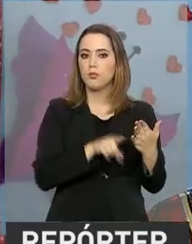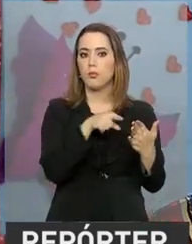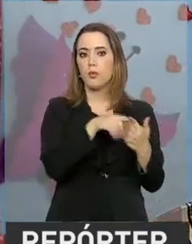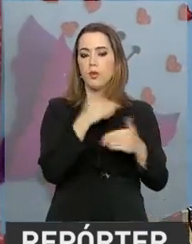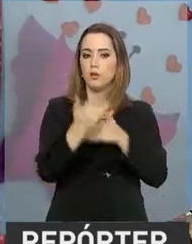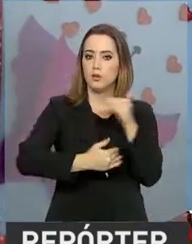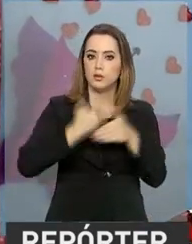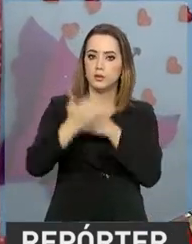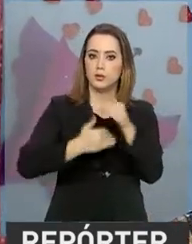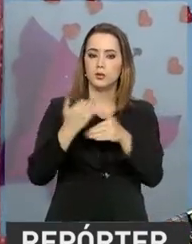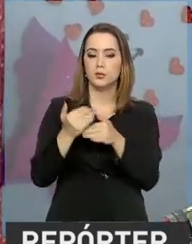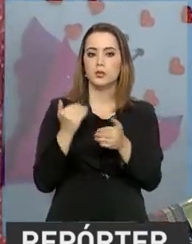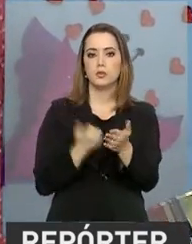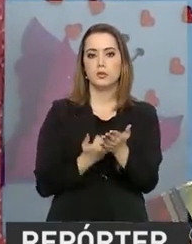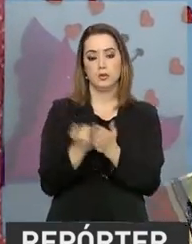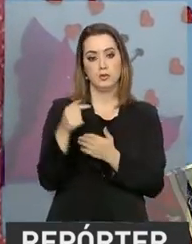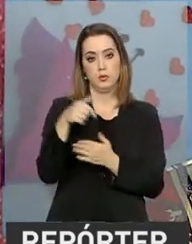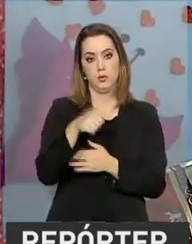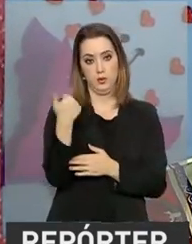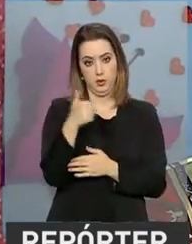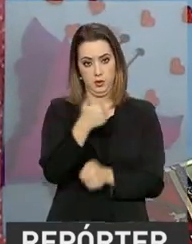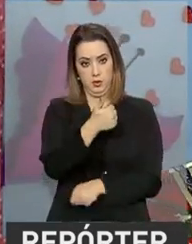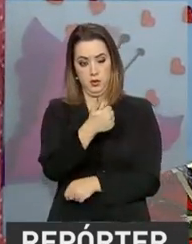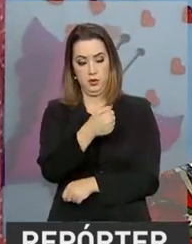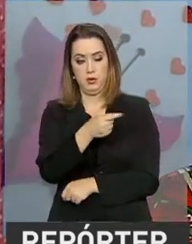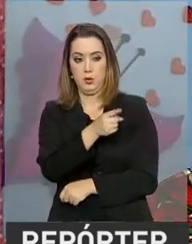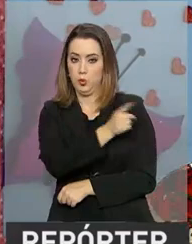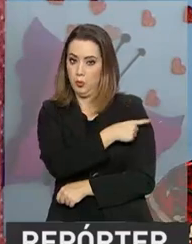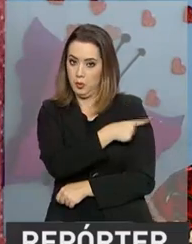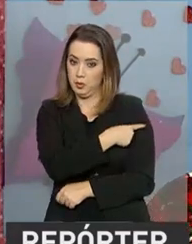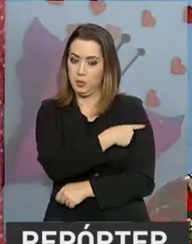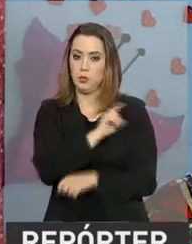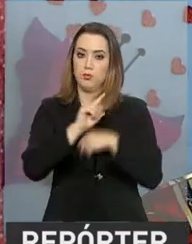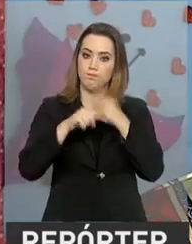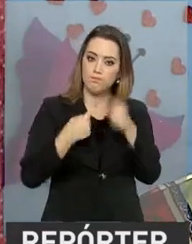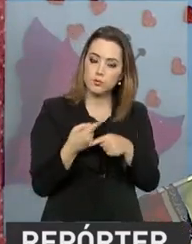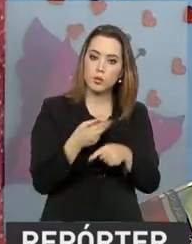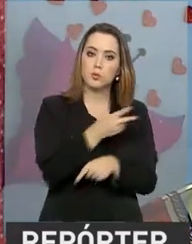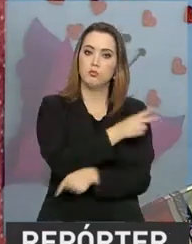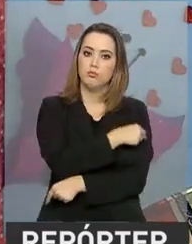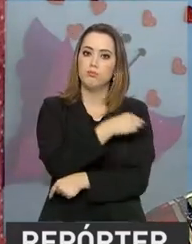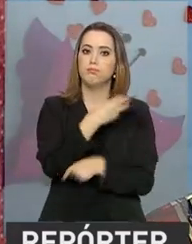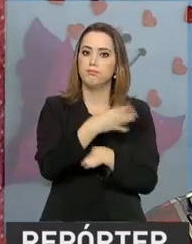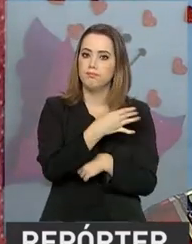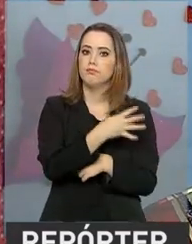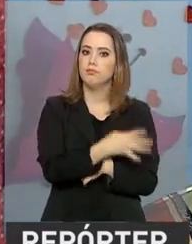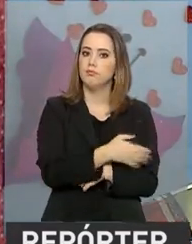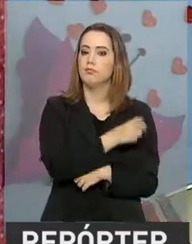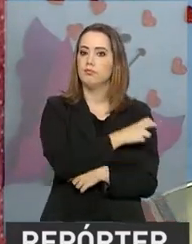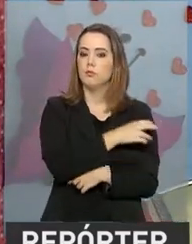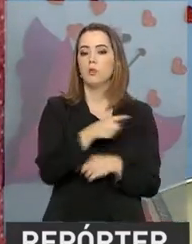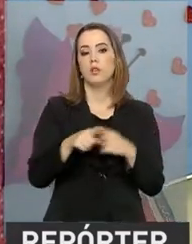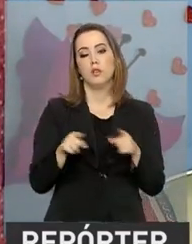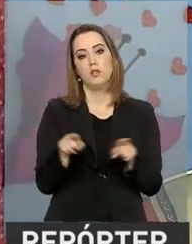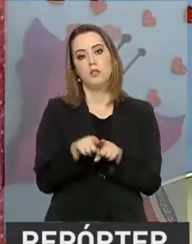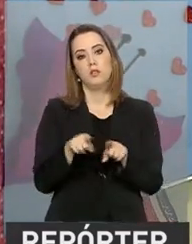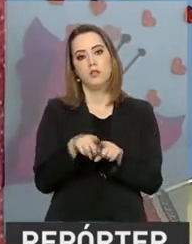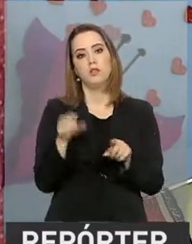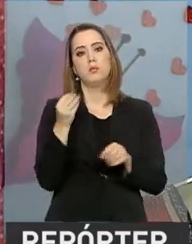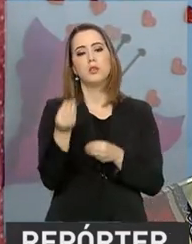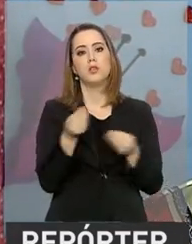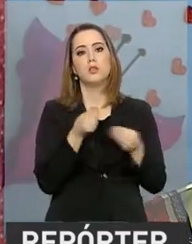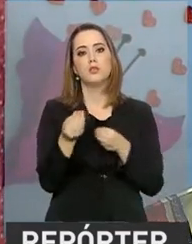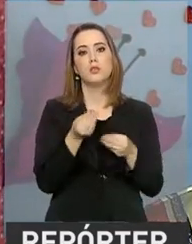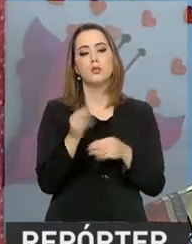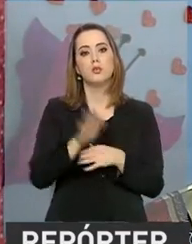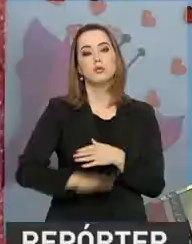processo inicial do primeiro ano e na sequência o trabalho fe feito durante o segundo ano também como que as